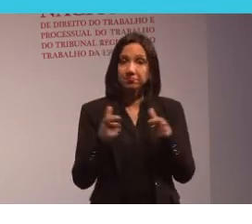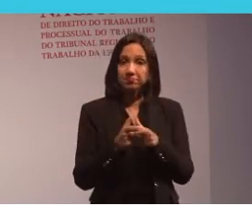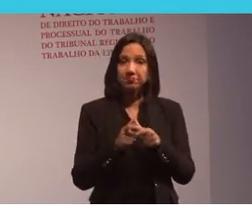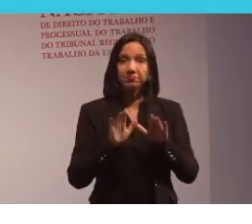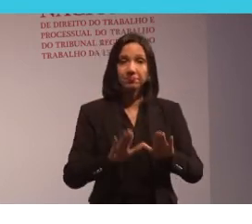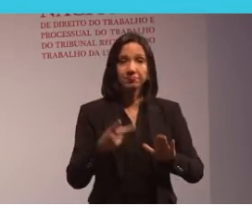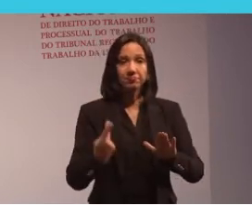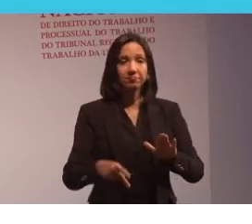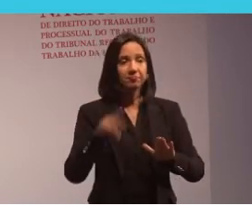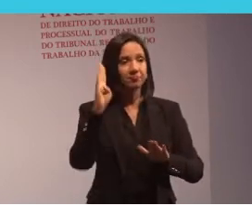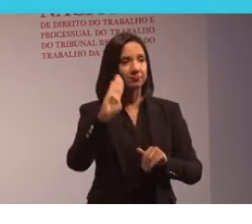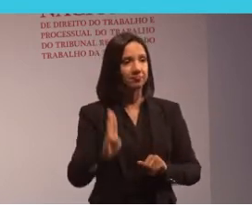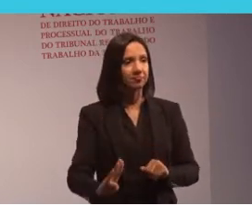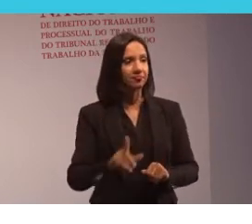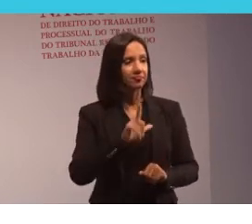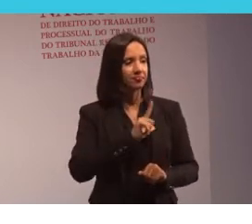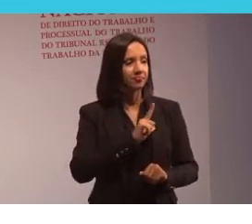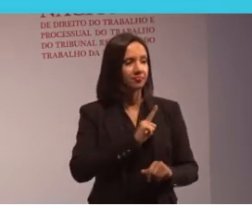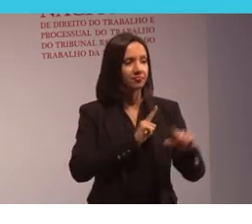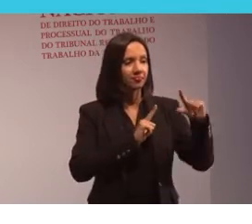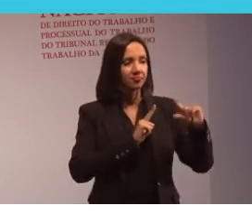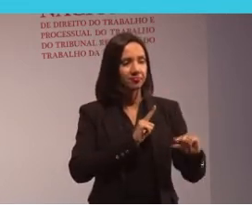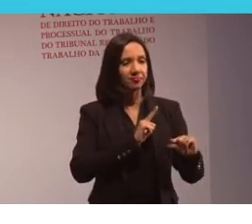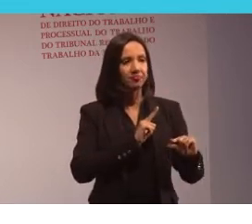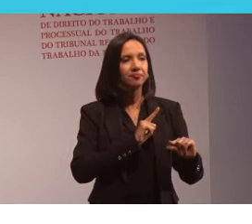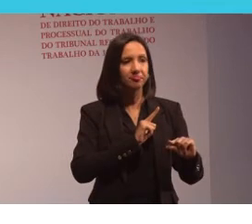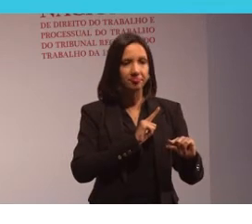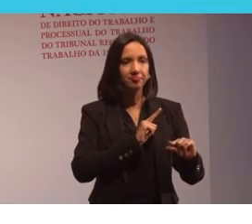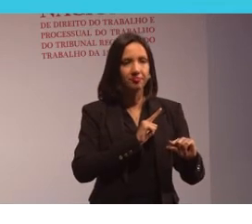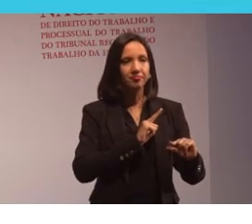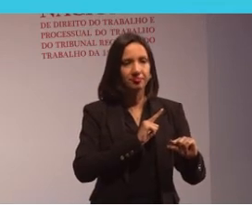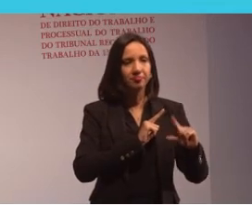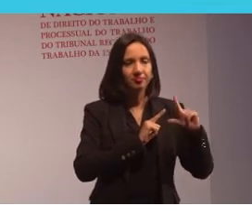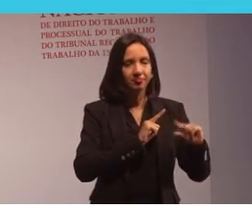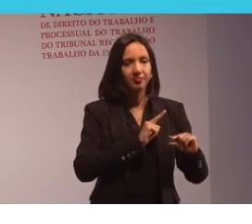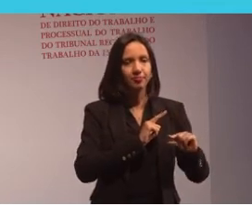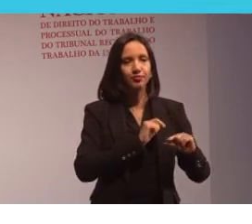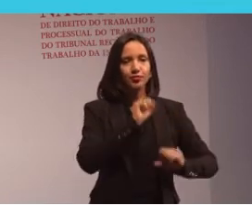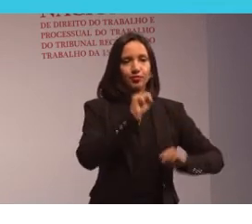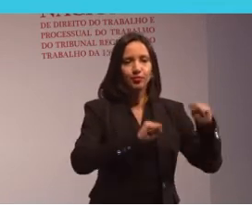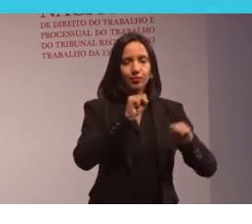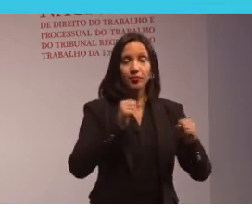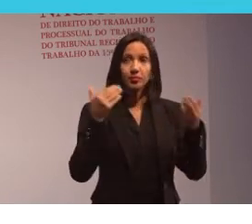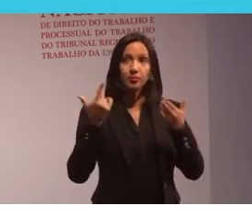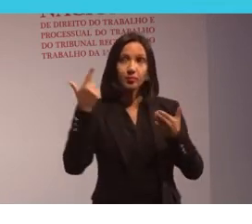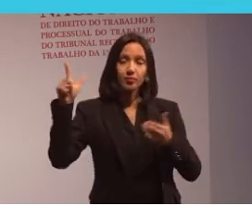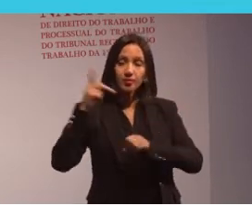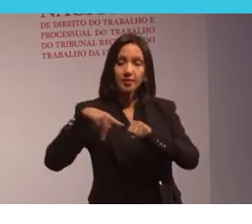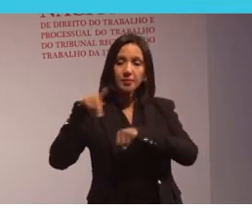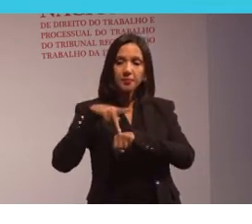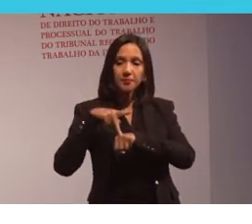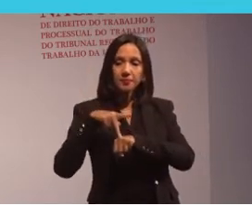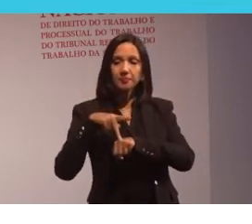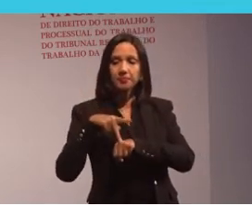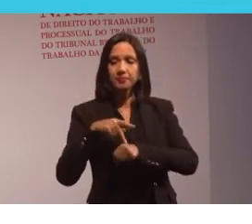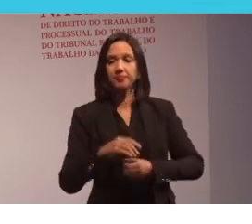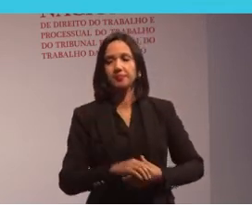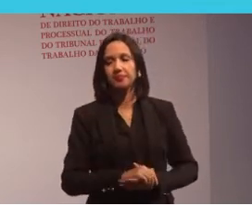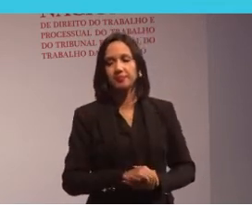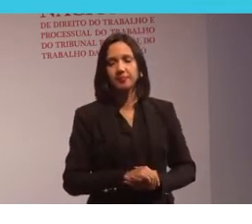mas no Brasil nós temos menos gente empregada na indústria quando comparada com outros países do mundo. E